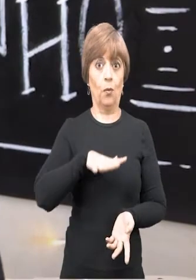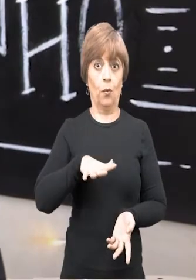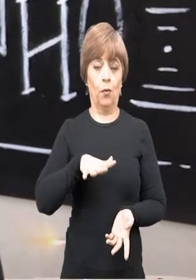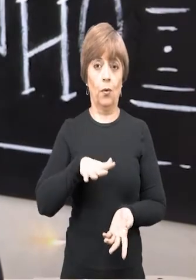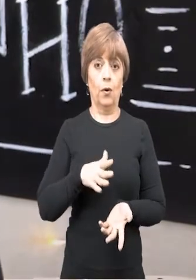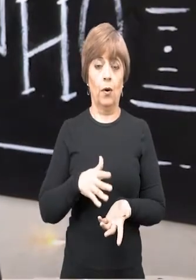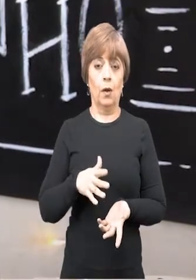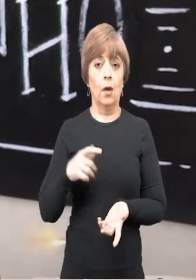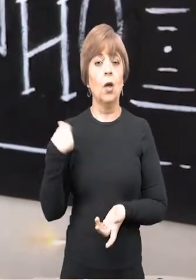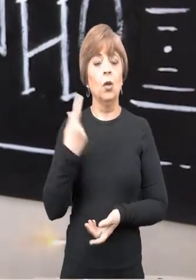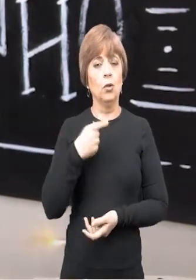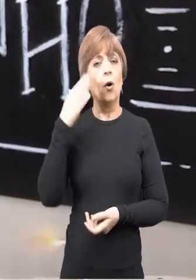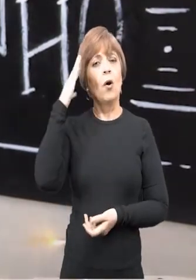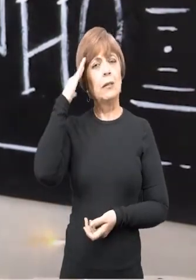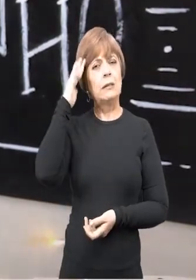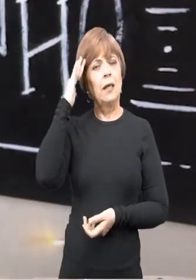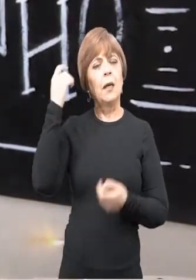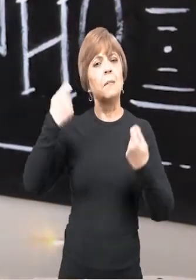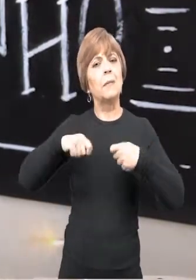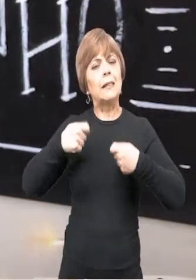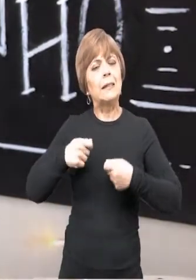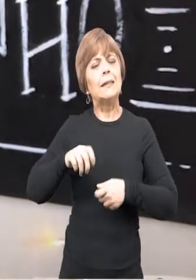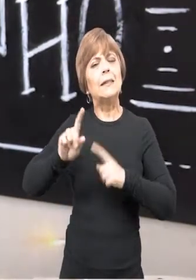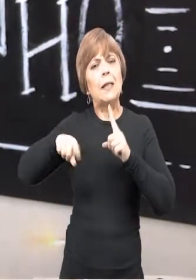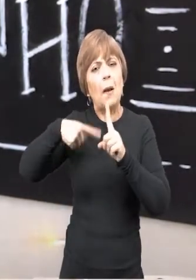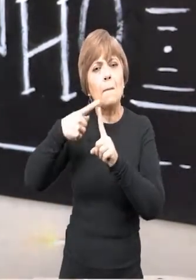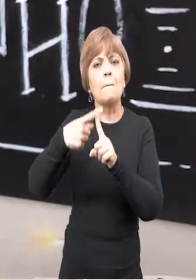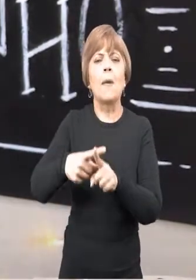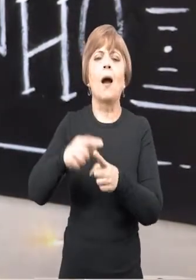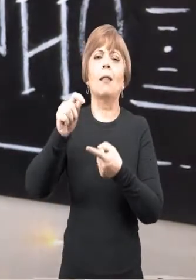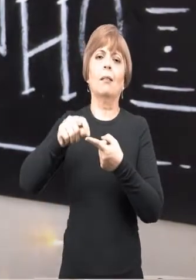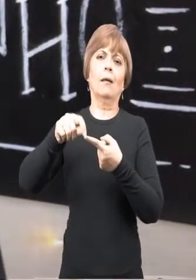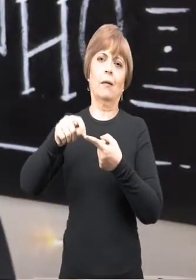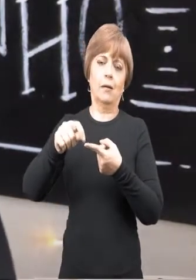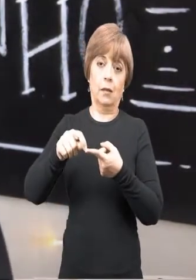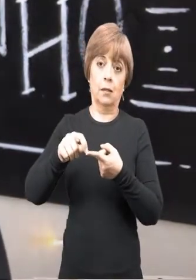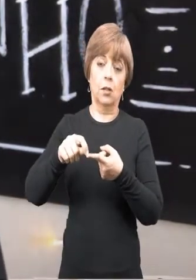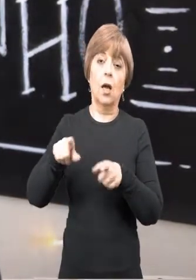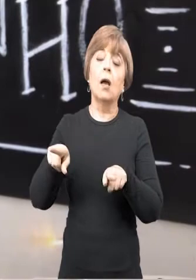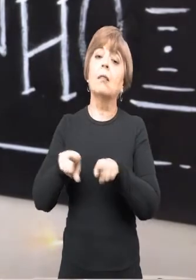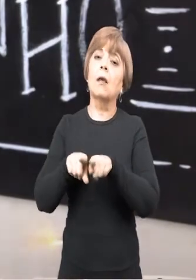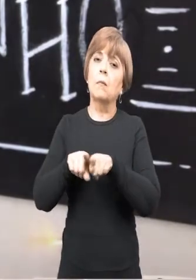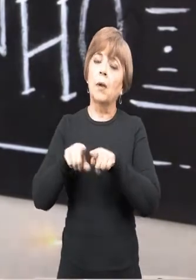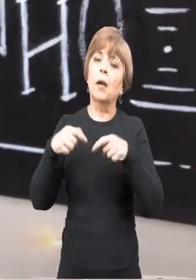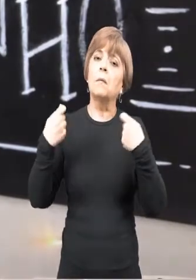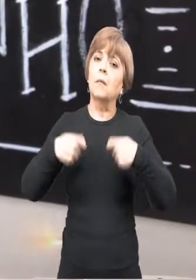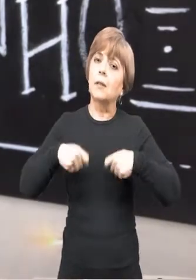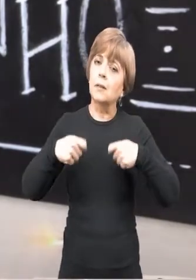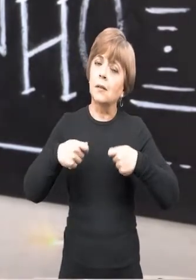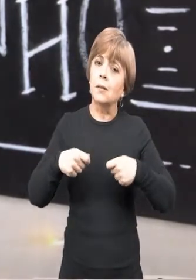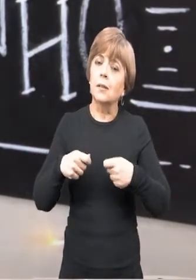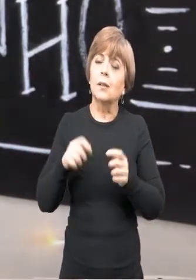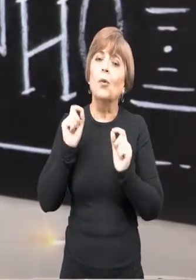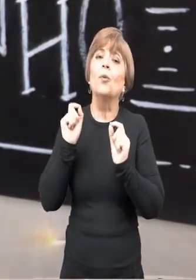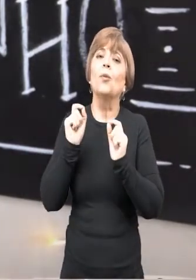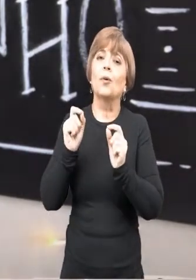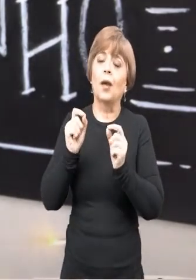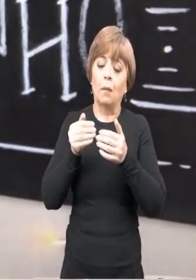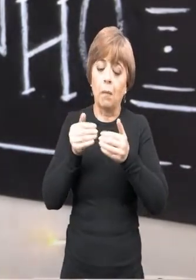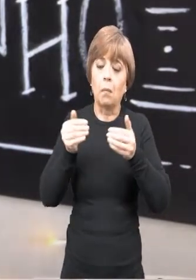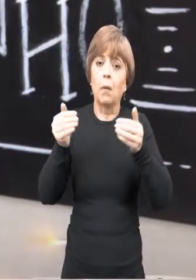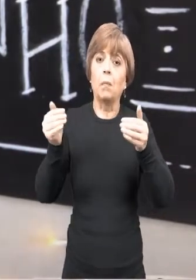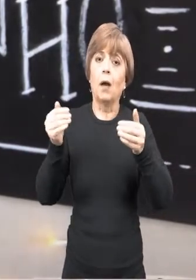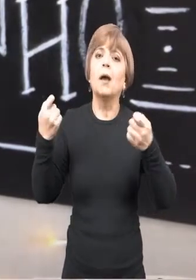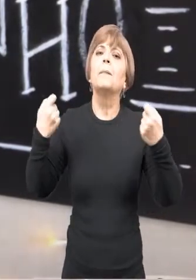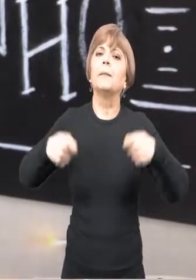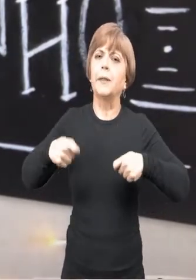aí nós entendemos que avançar com as medidas de flexibilização, sem aumentar essa testagem e sem